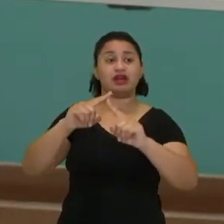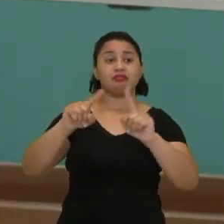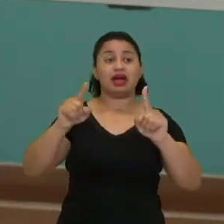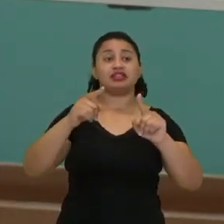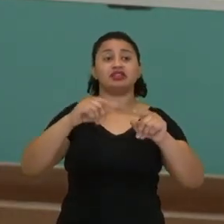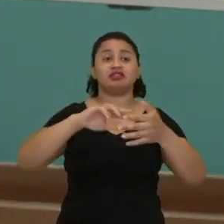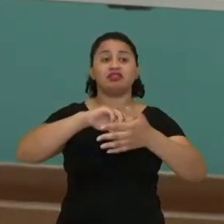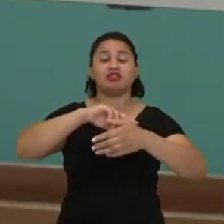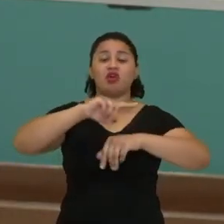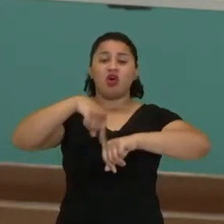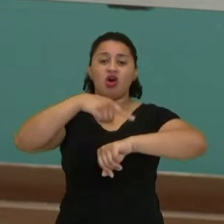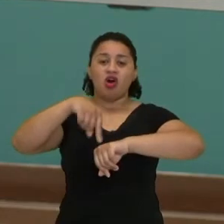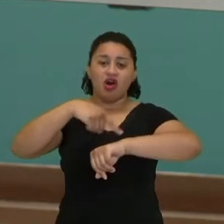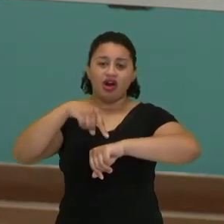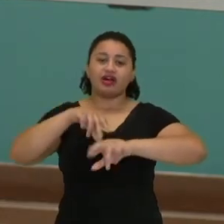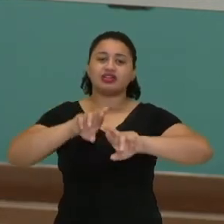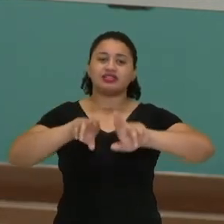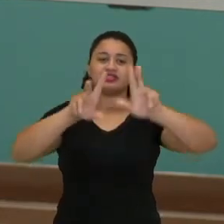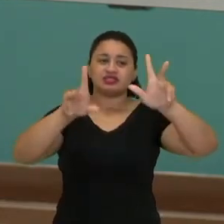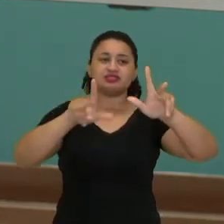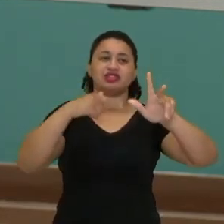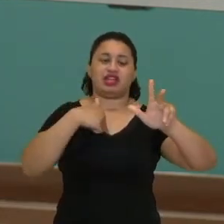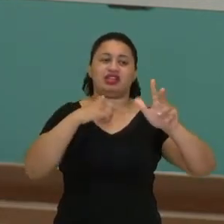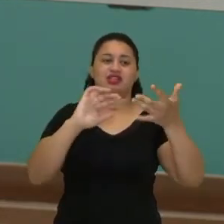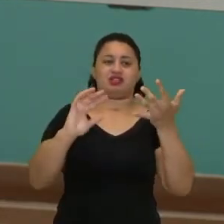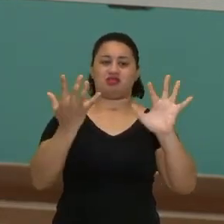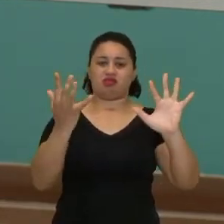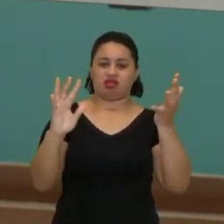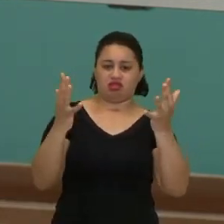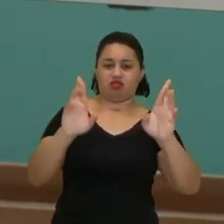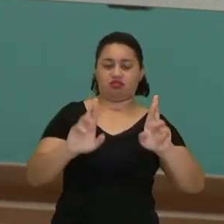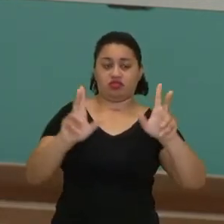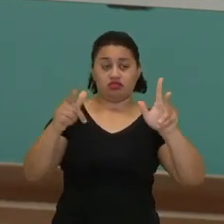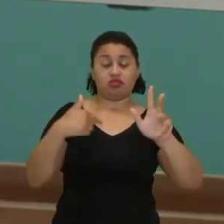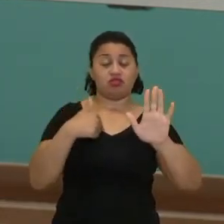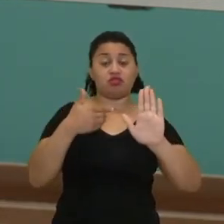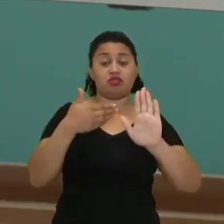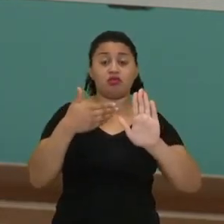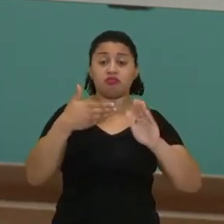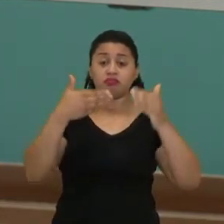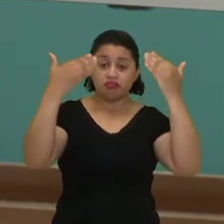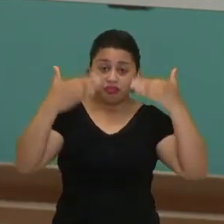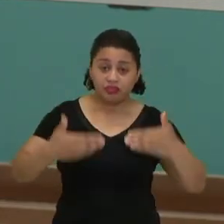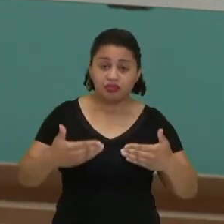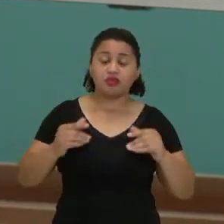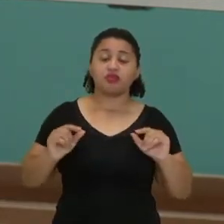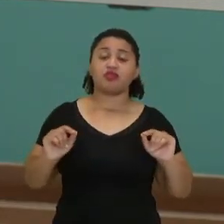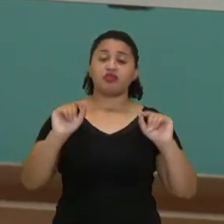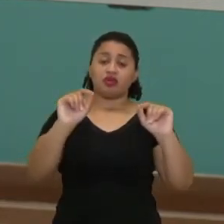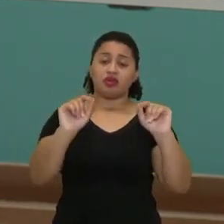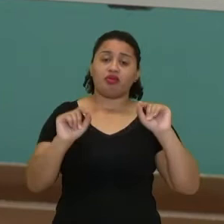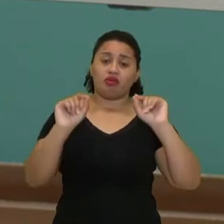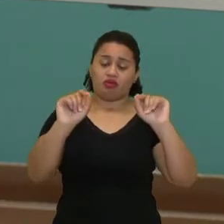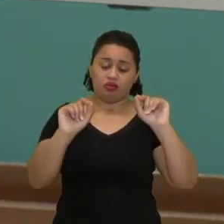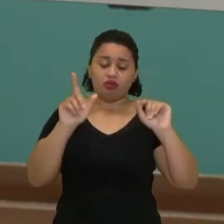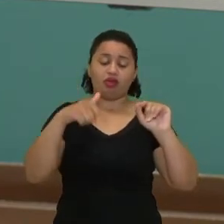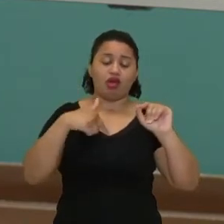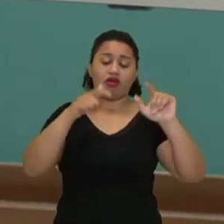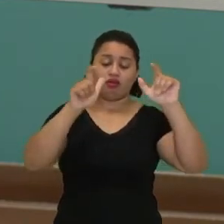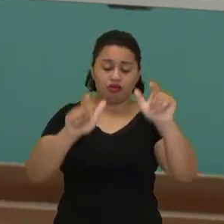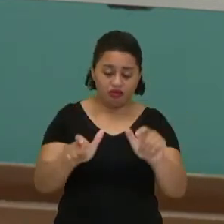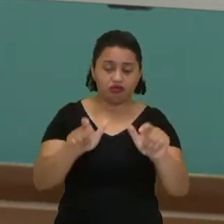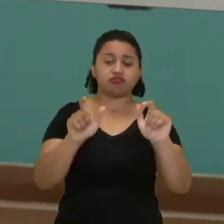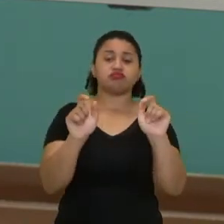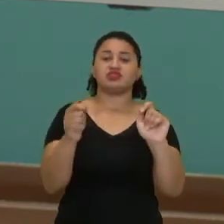do dia, com diferentes climas, para tentar provar, através das cores, do estudo do impressionismo, que o mesmo